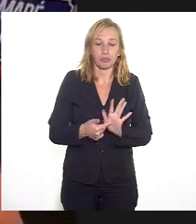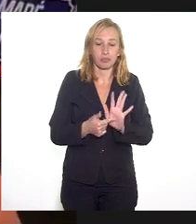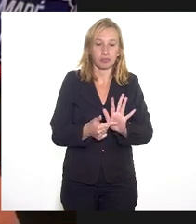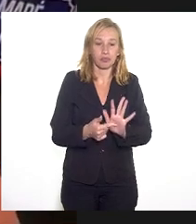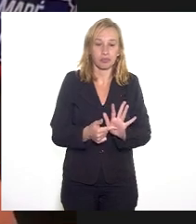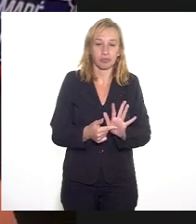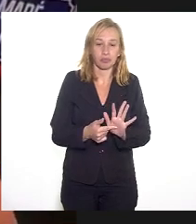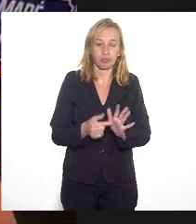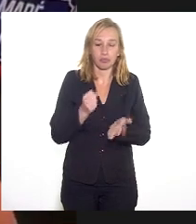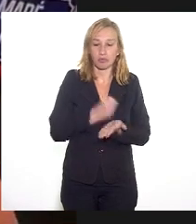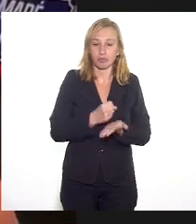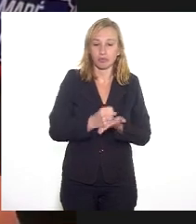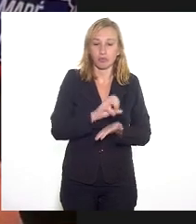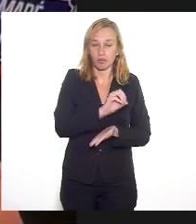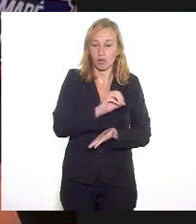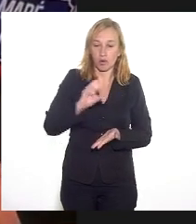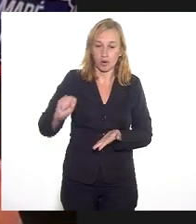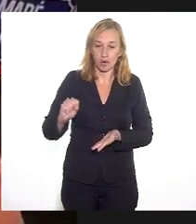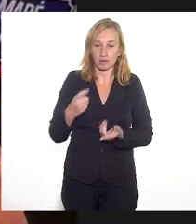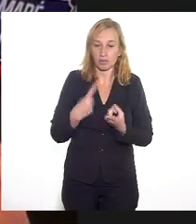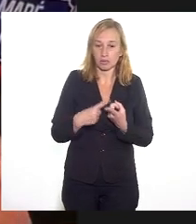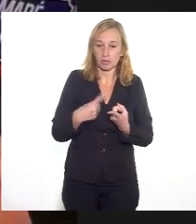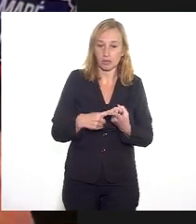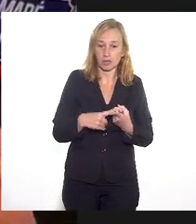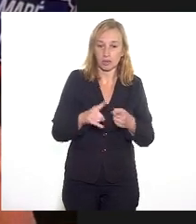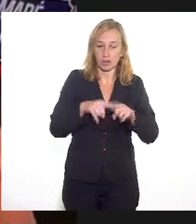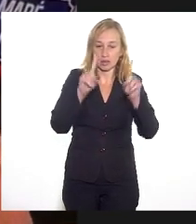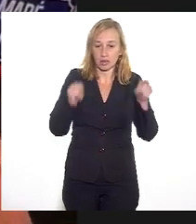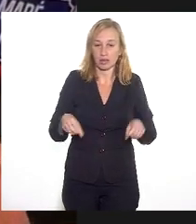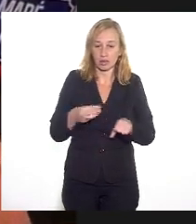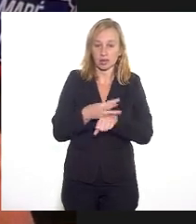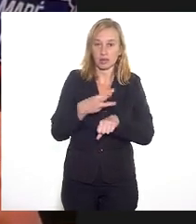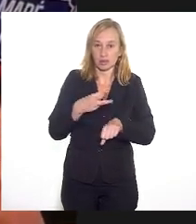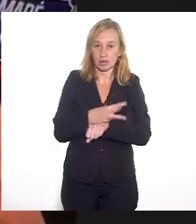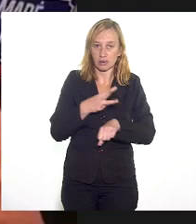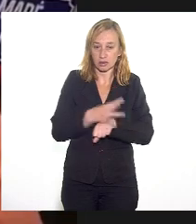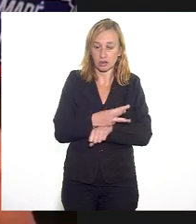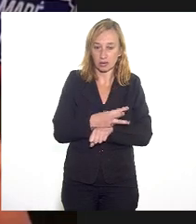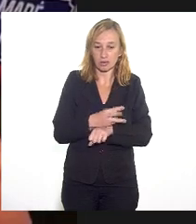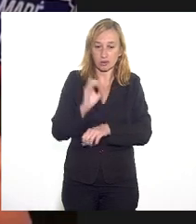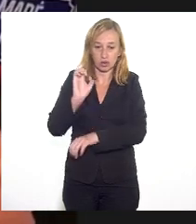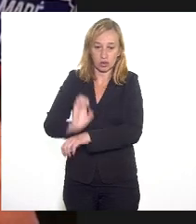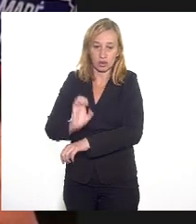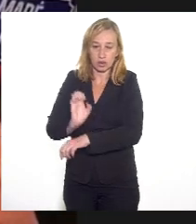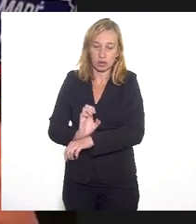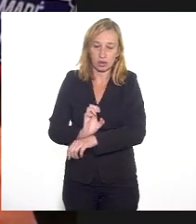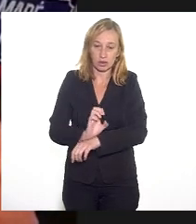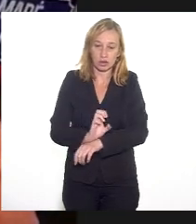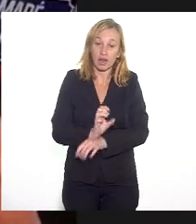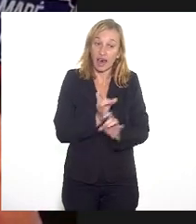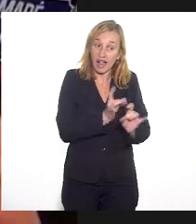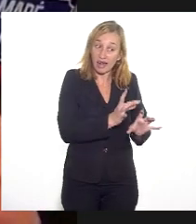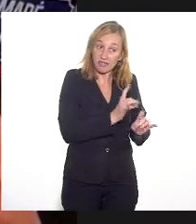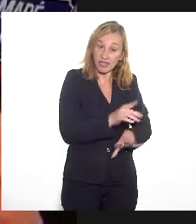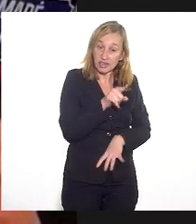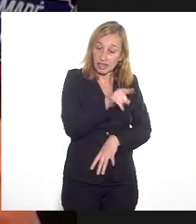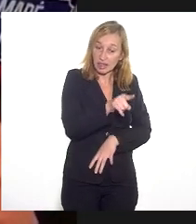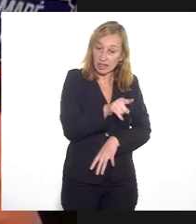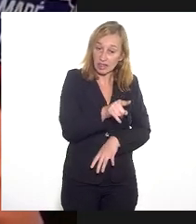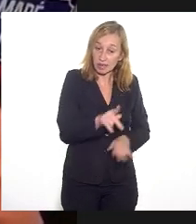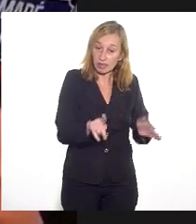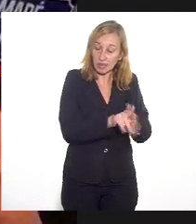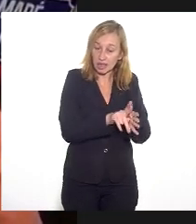de contratos com as OS, porque a terceirização do Estado, a privatização daquilo que deveria ser o